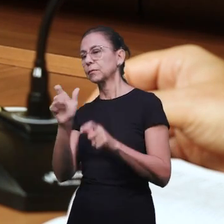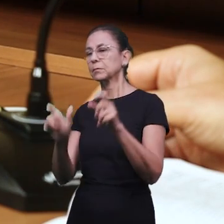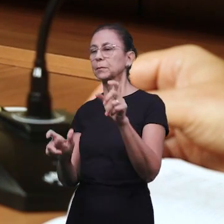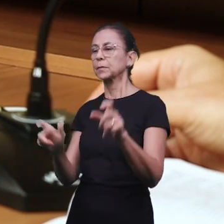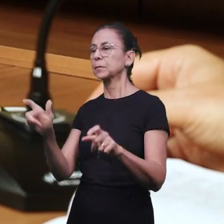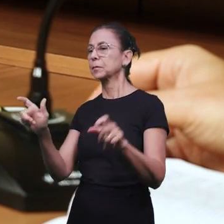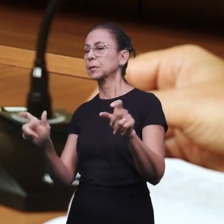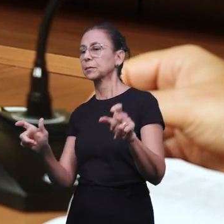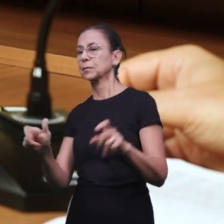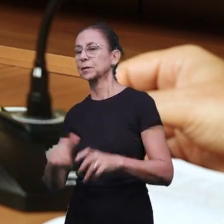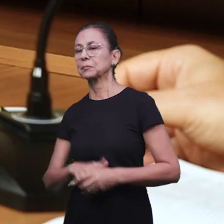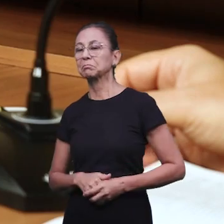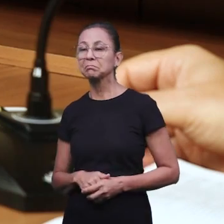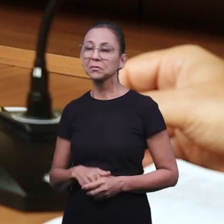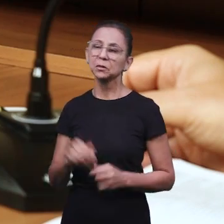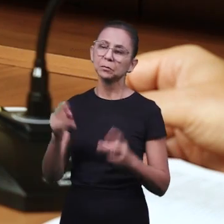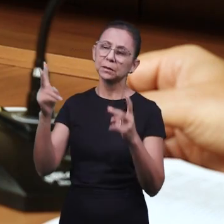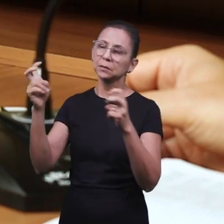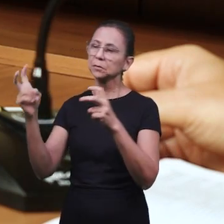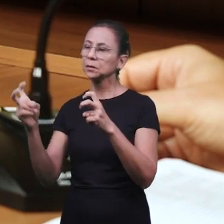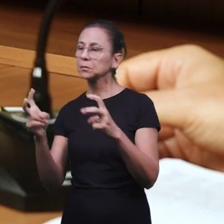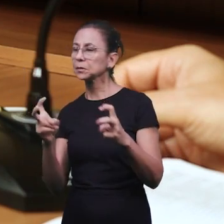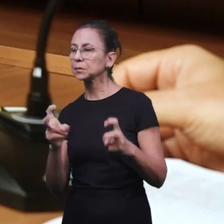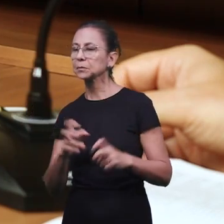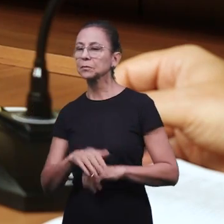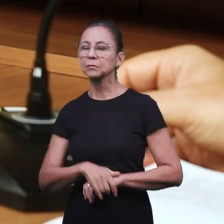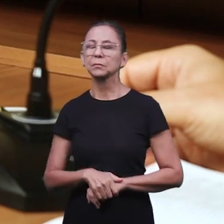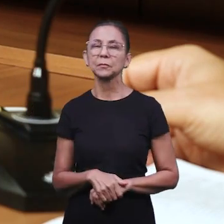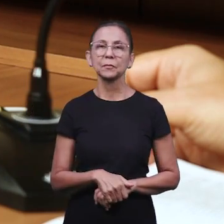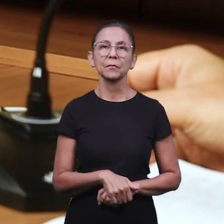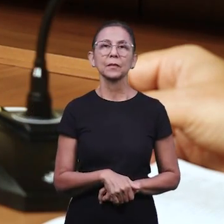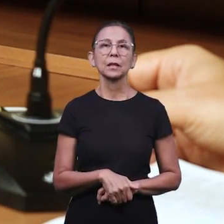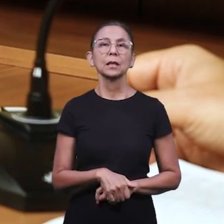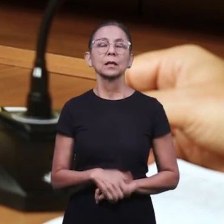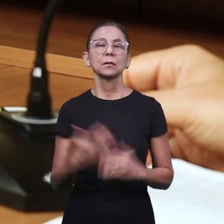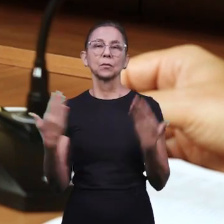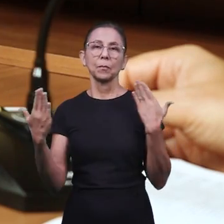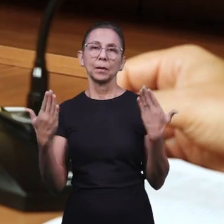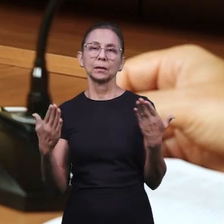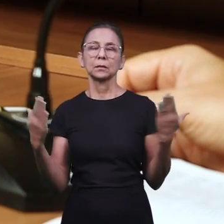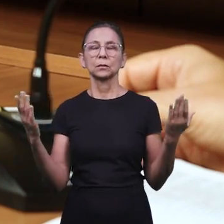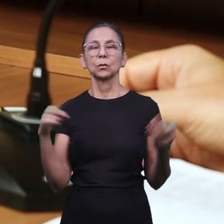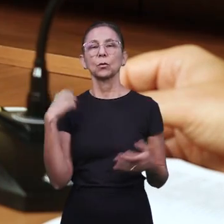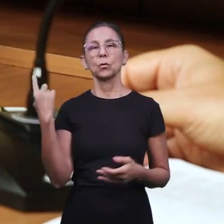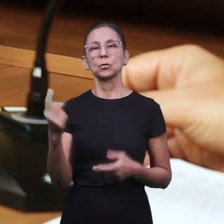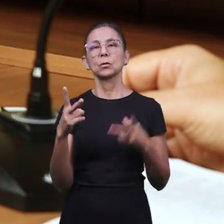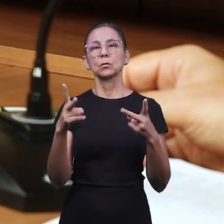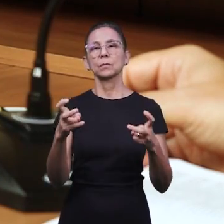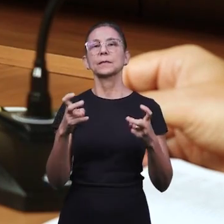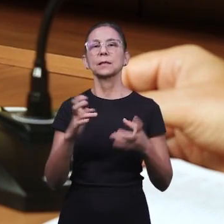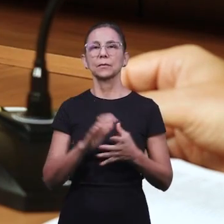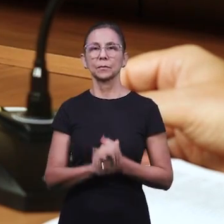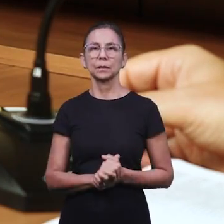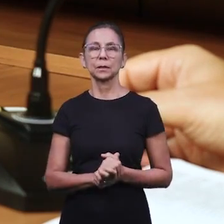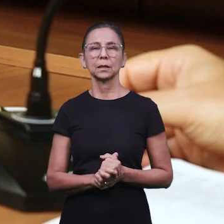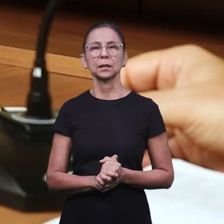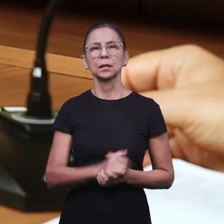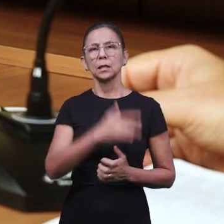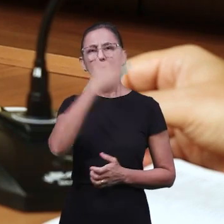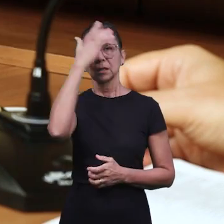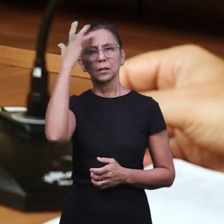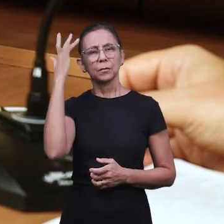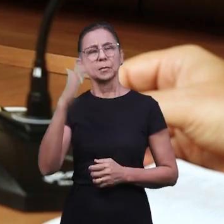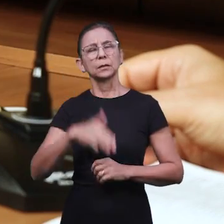que o poço é Jesus. Tem muita gente em volta do poço, com vários interesses. Um quer ficar rico, outro quer ficar